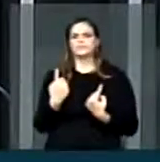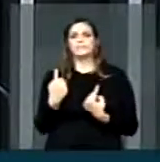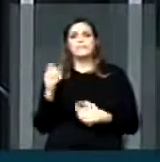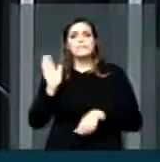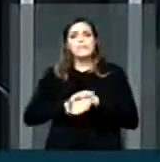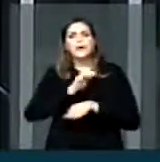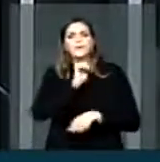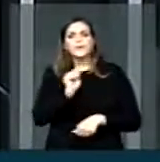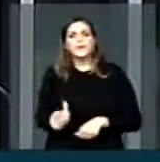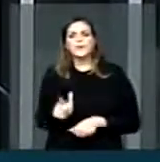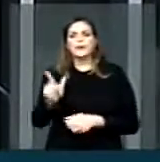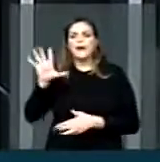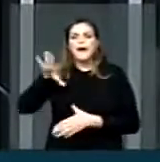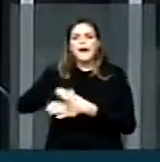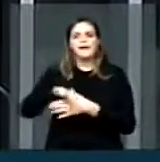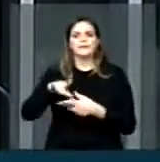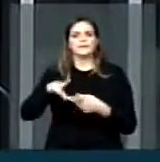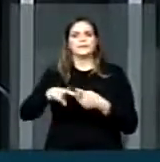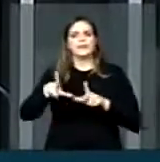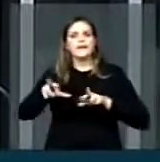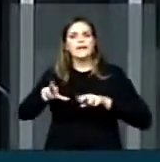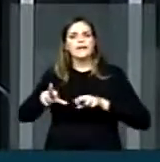que câncer. São